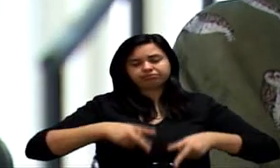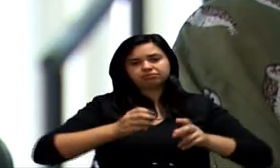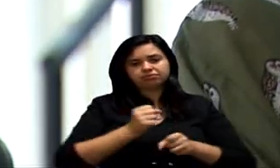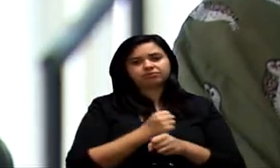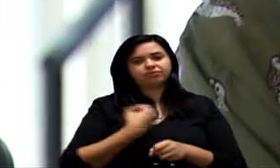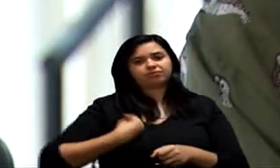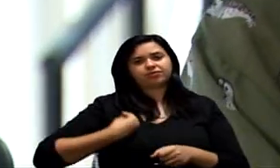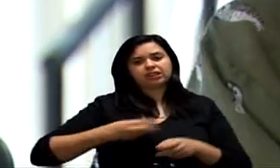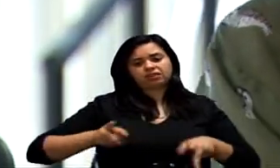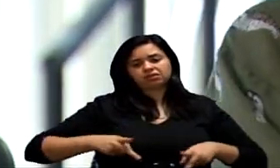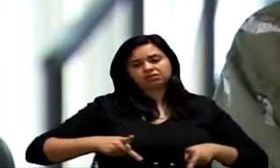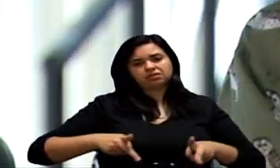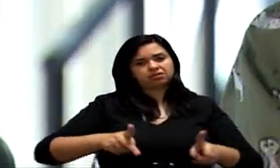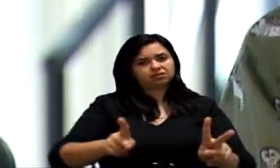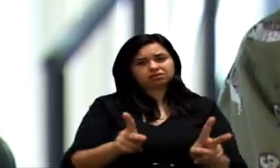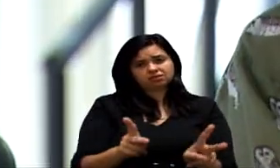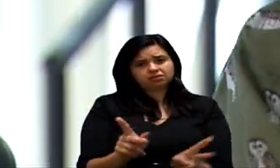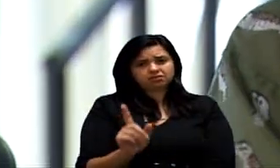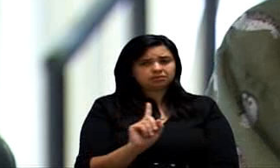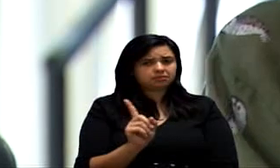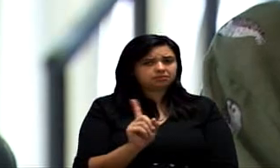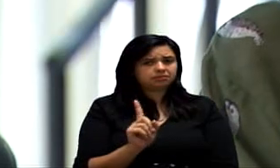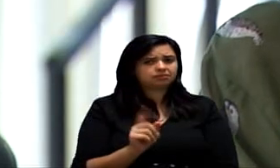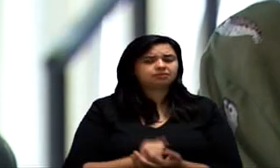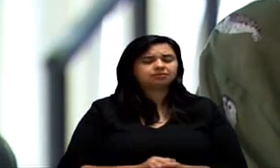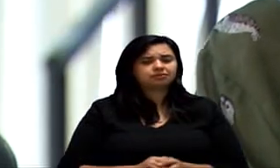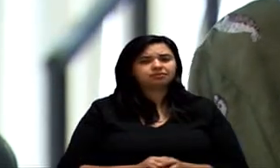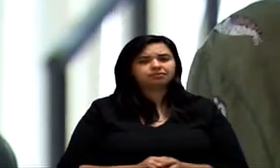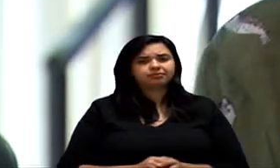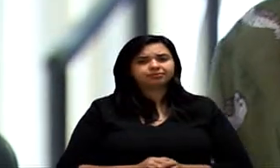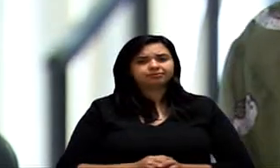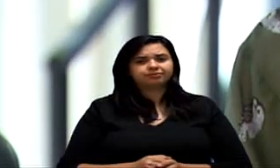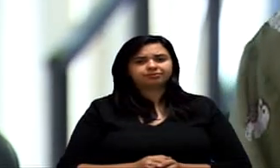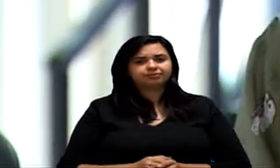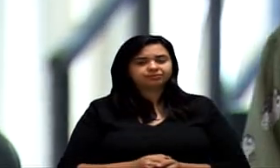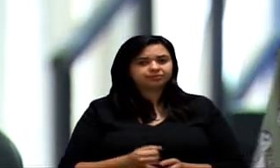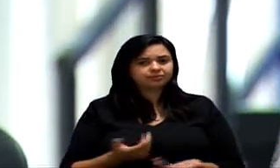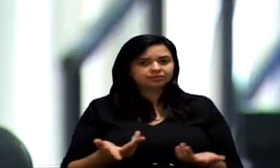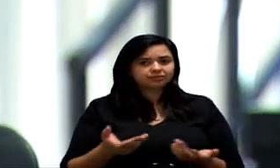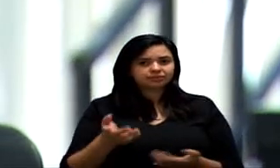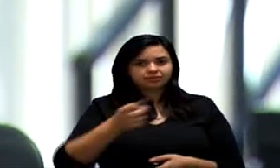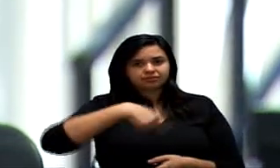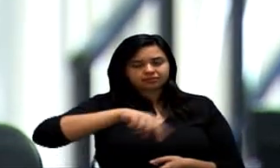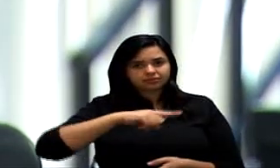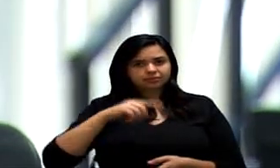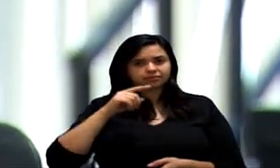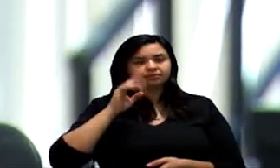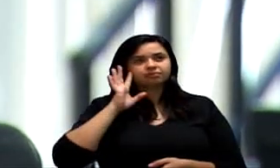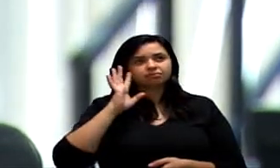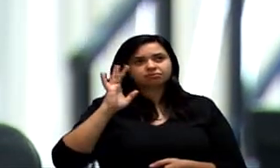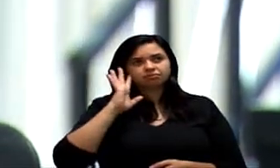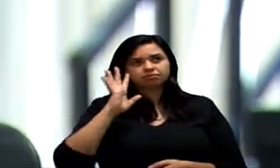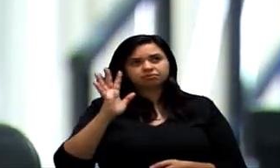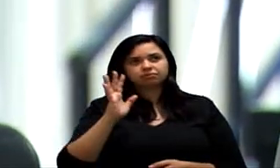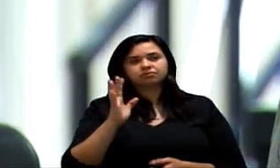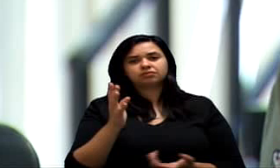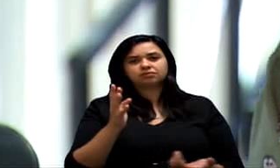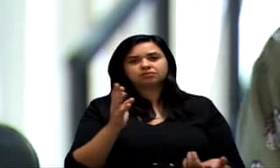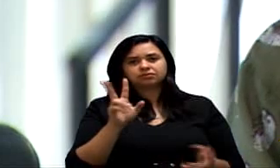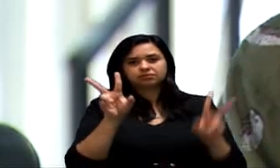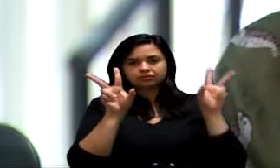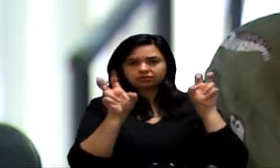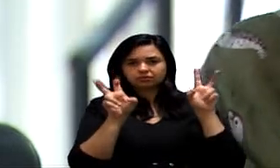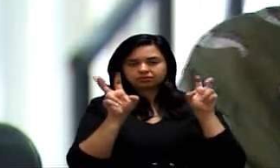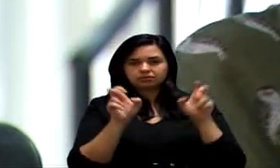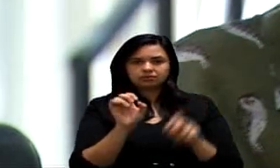Tá? E como que a gente trata essa discussão? Eu gostaria de abrir até para nessa casa, não só